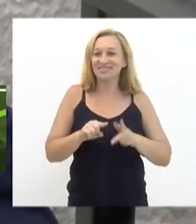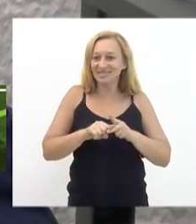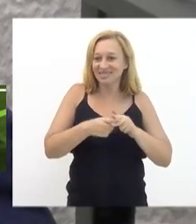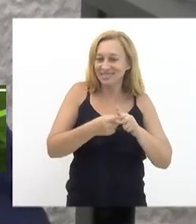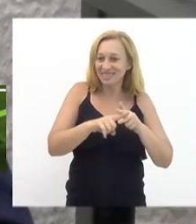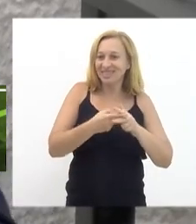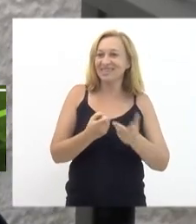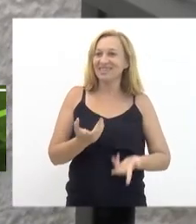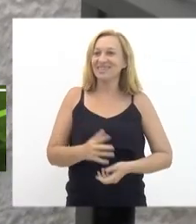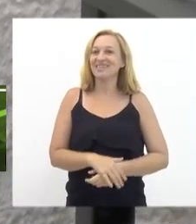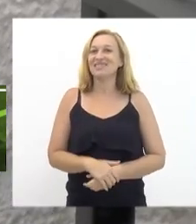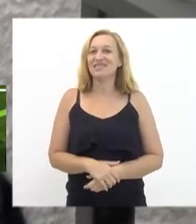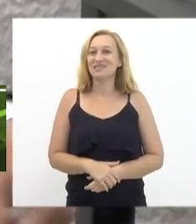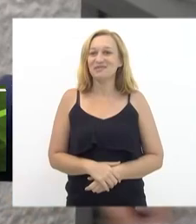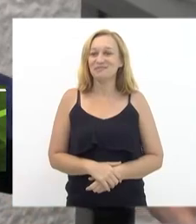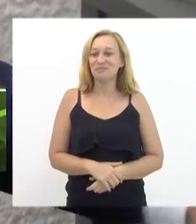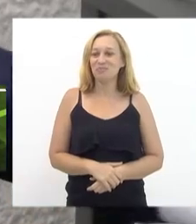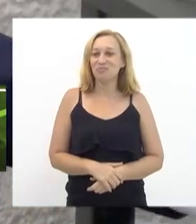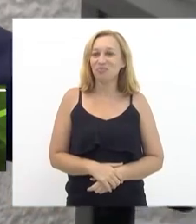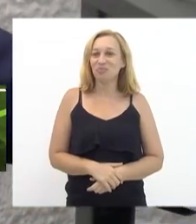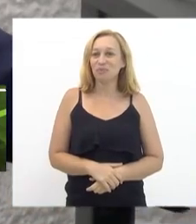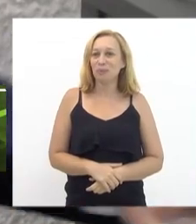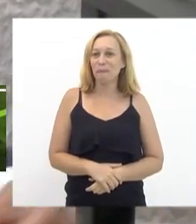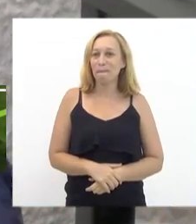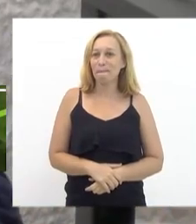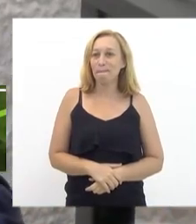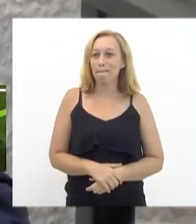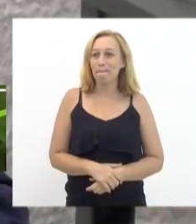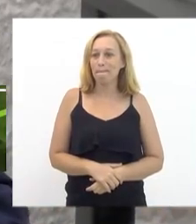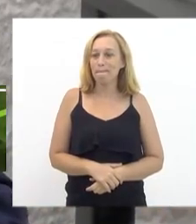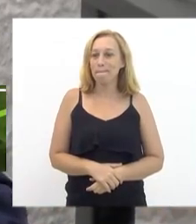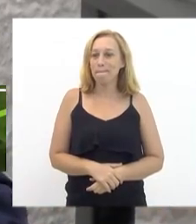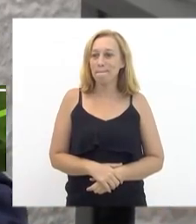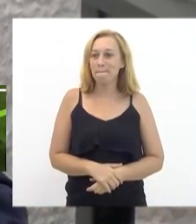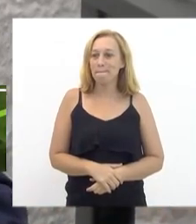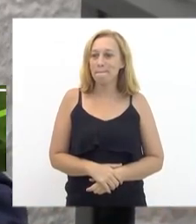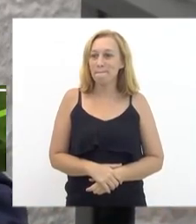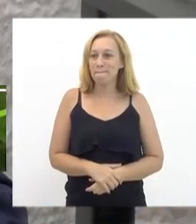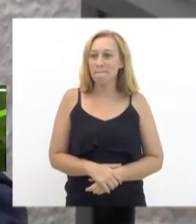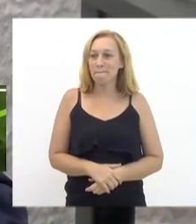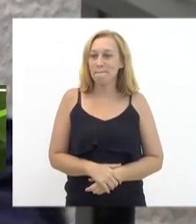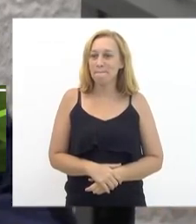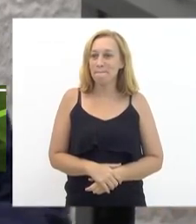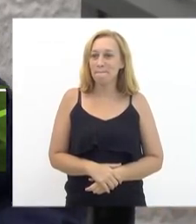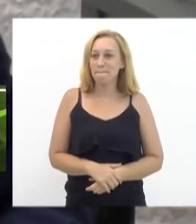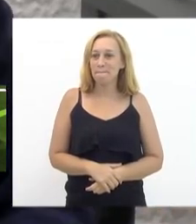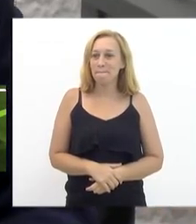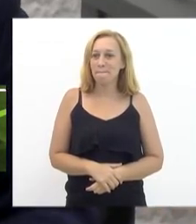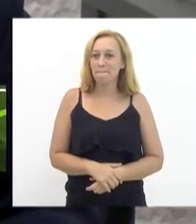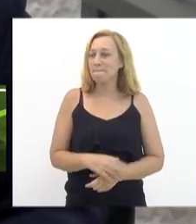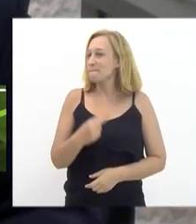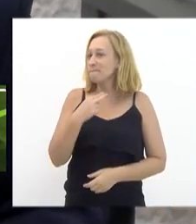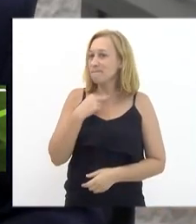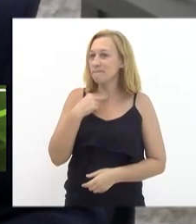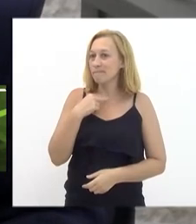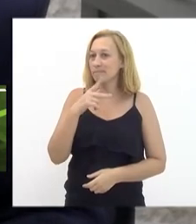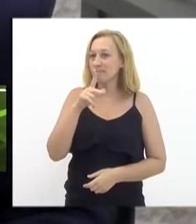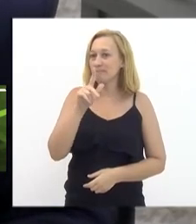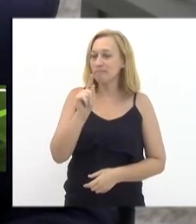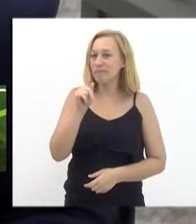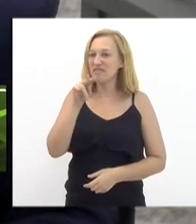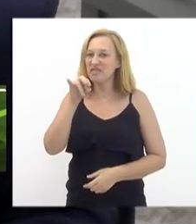tipo assim eu não poderia fazer é pavimentação de